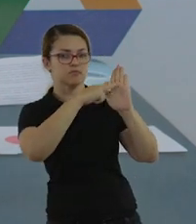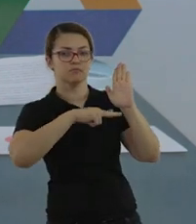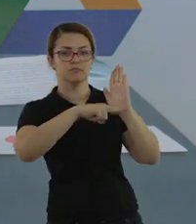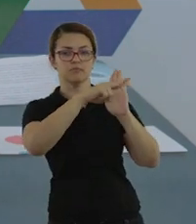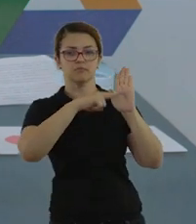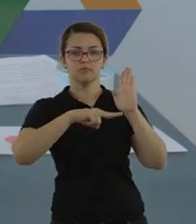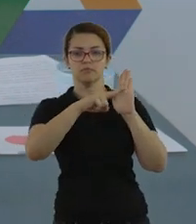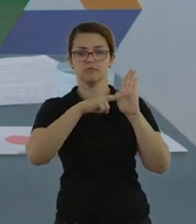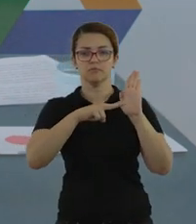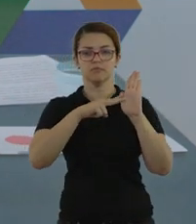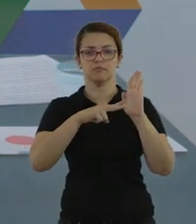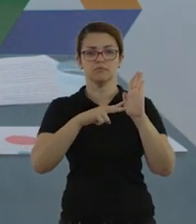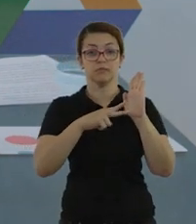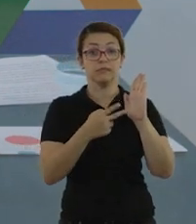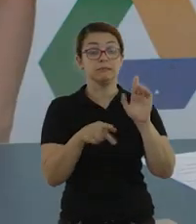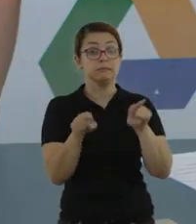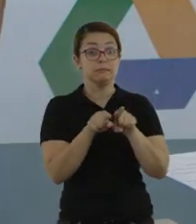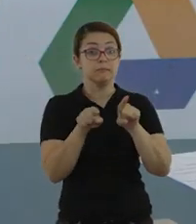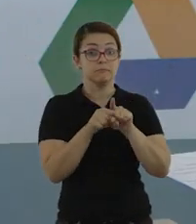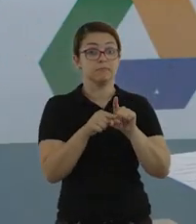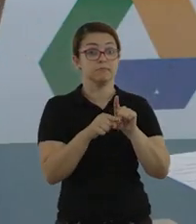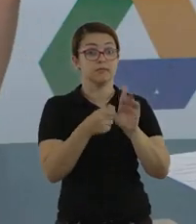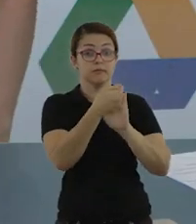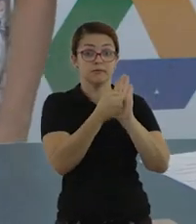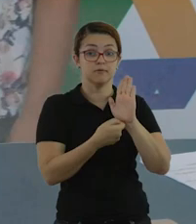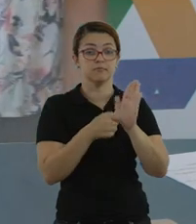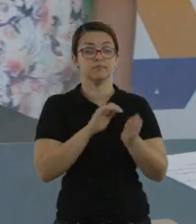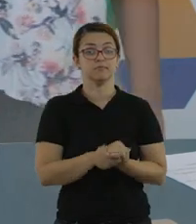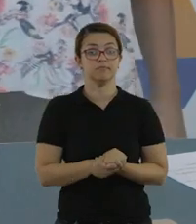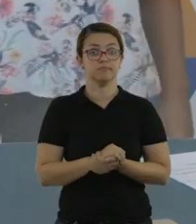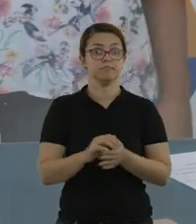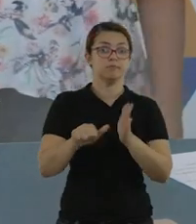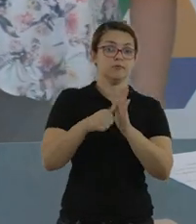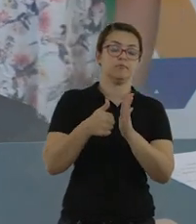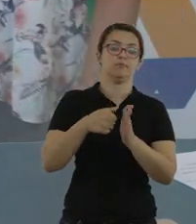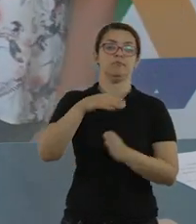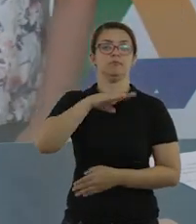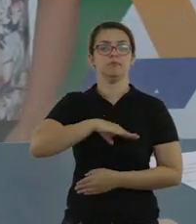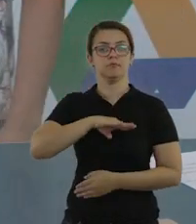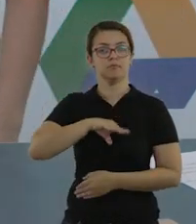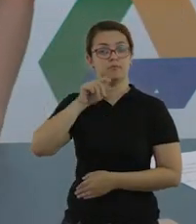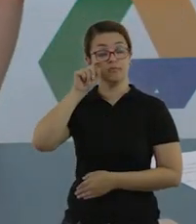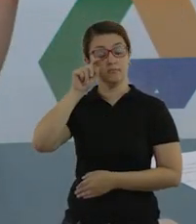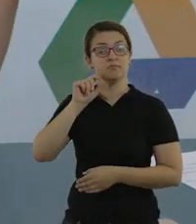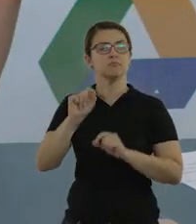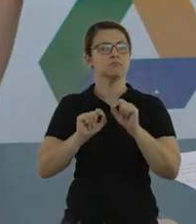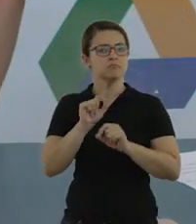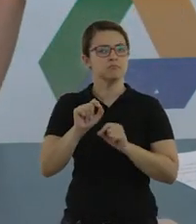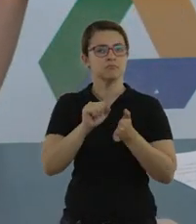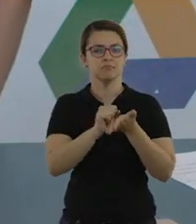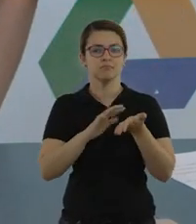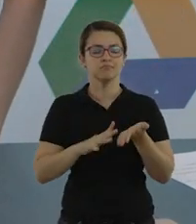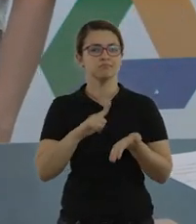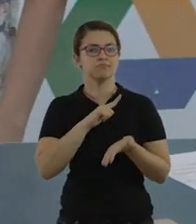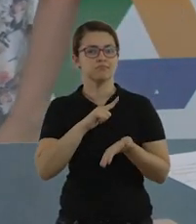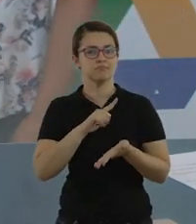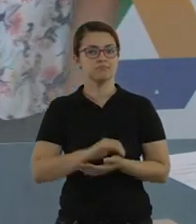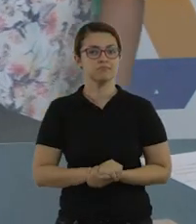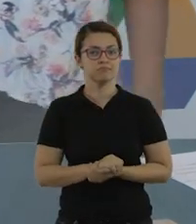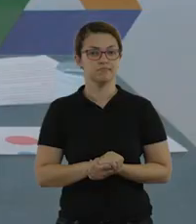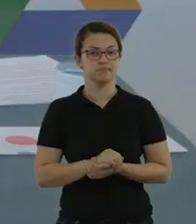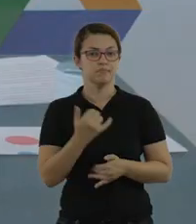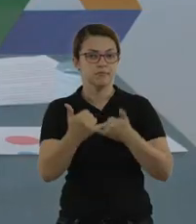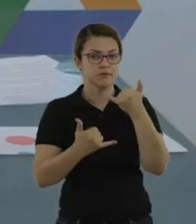de dados e interpretação. A nossa primeira aula é de português, tá? Para fazer essa atividade, nós temos aqui